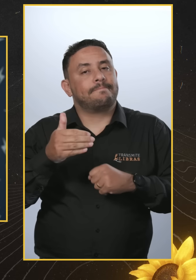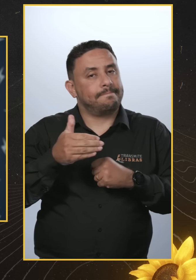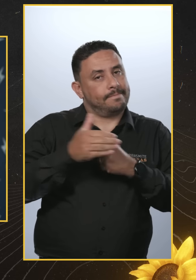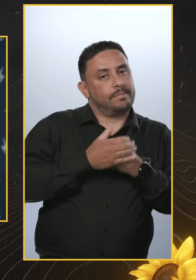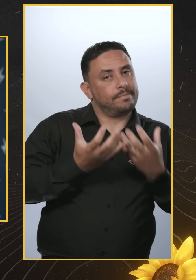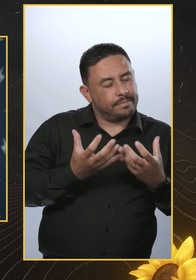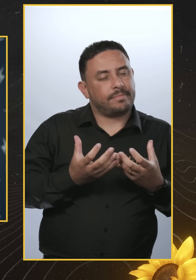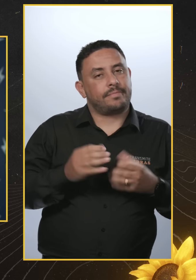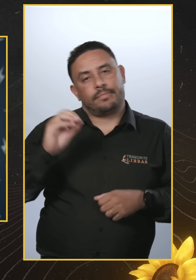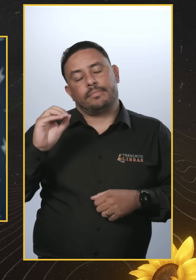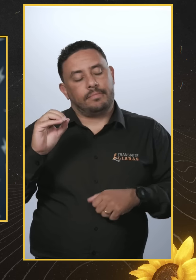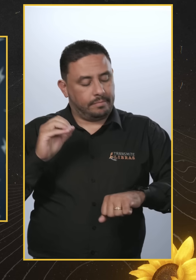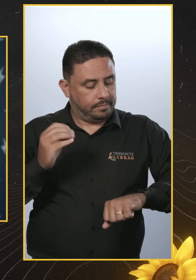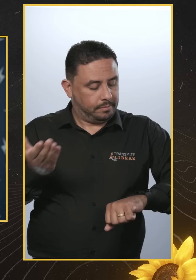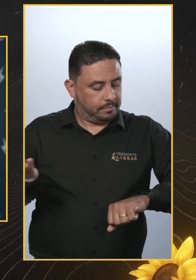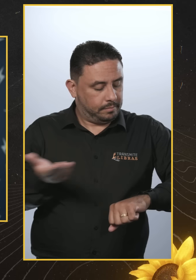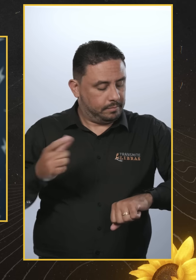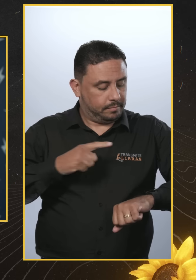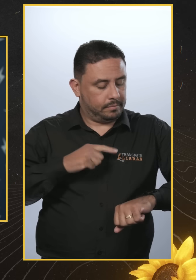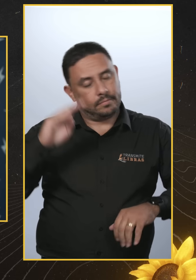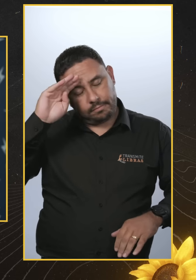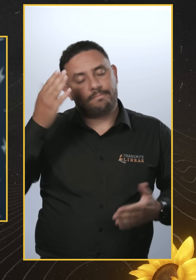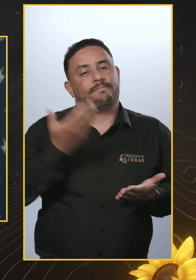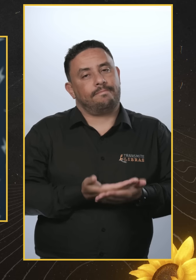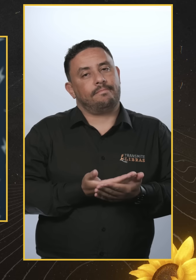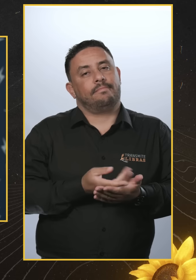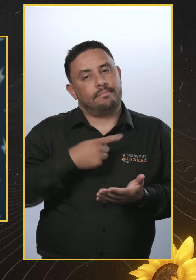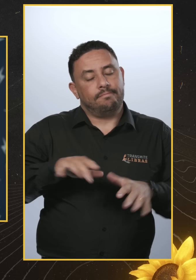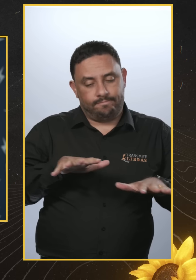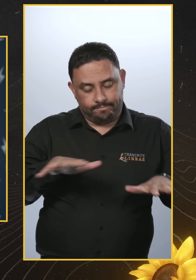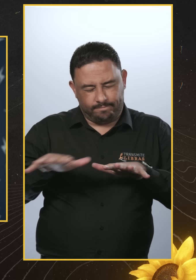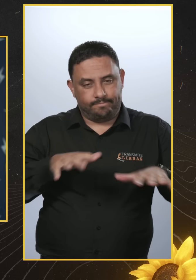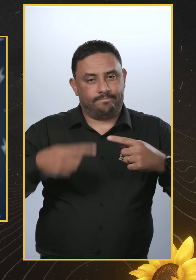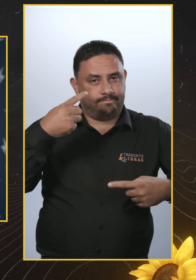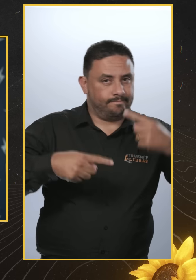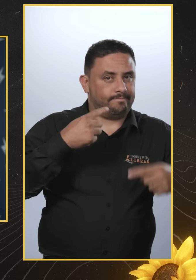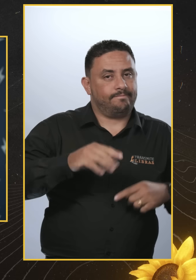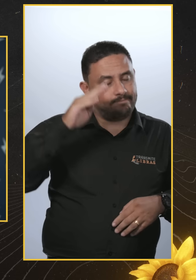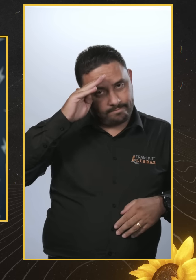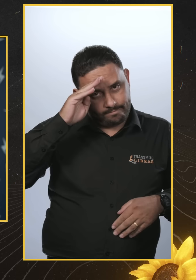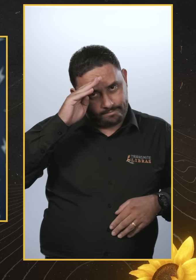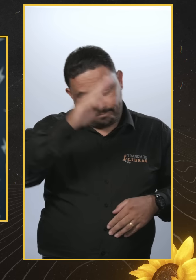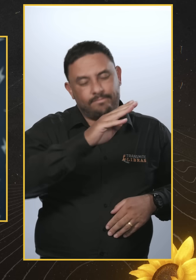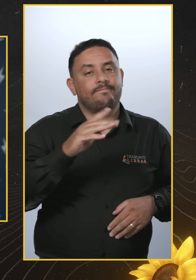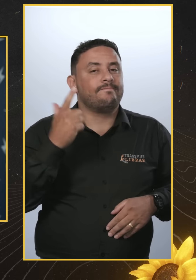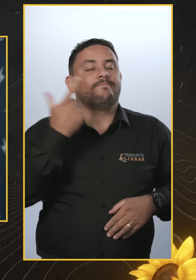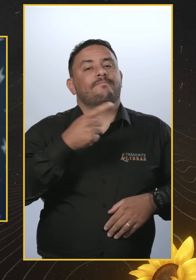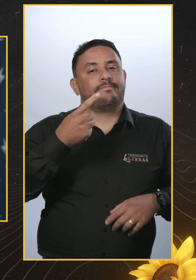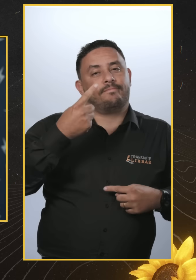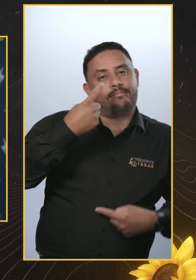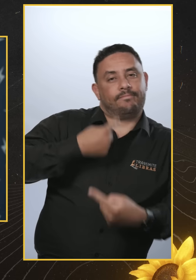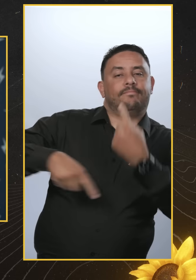pretensão zero agora eu acredito pelo movimento político que o bolsonaro ele consegue reverter as